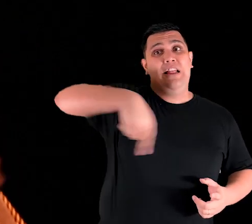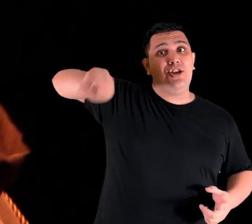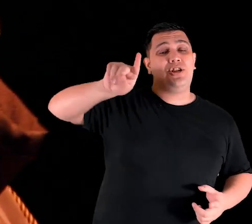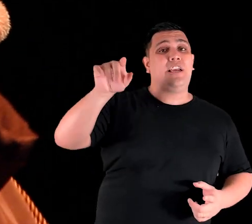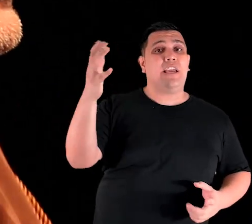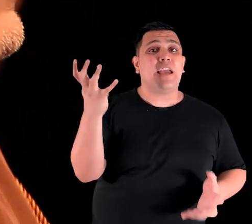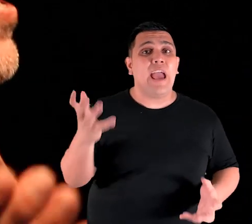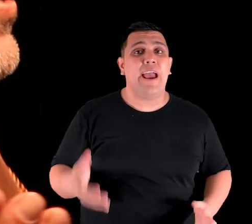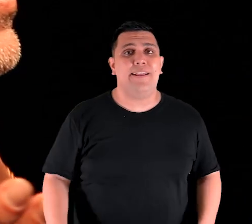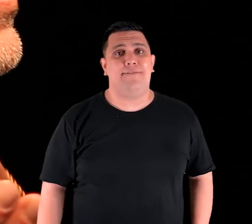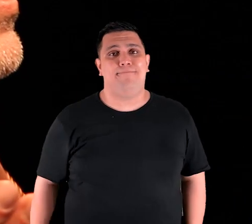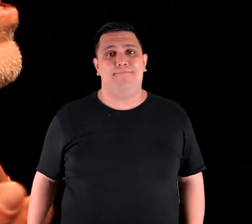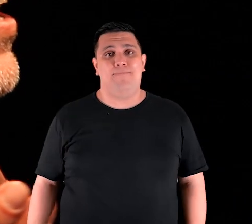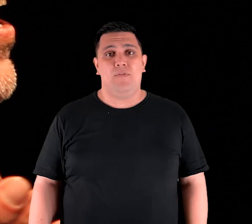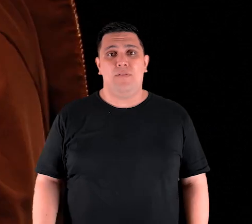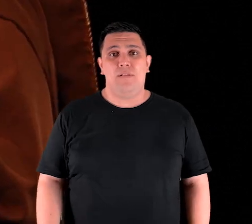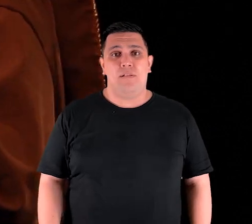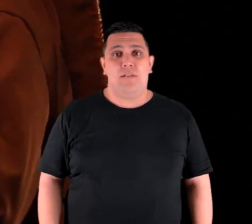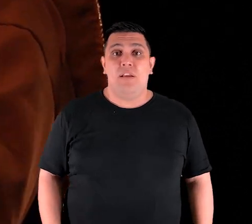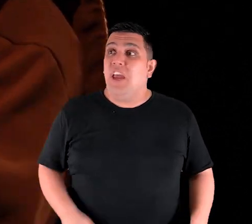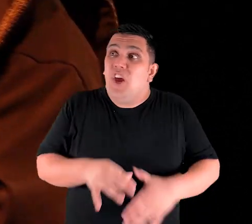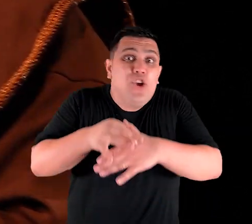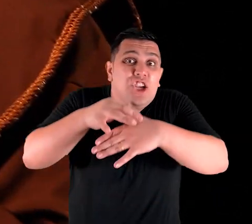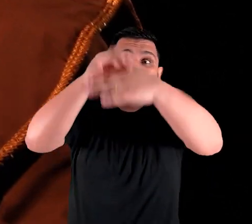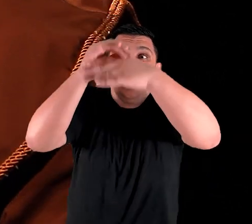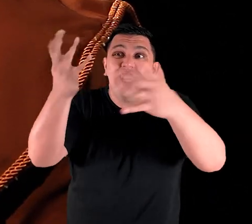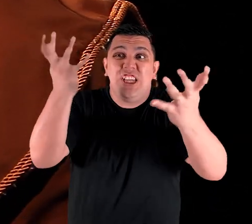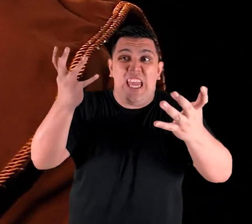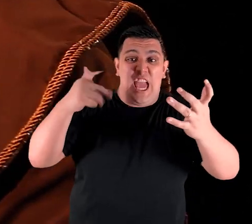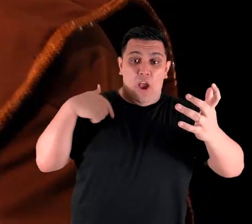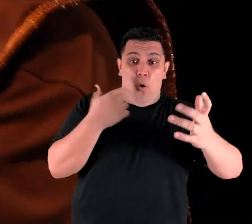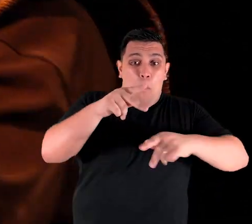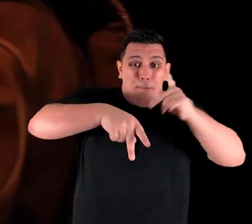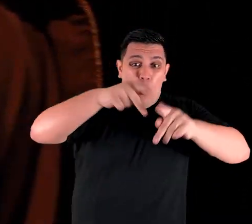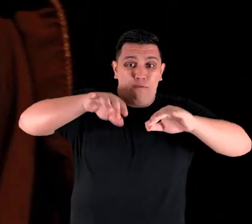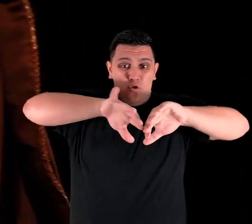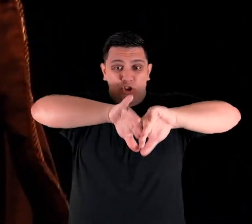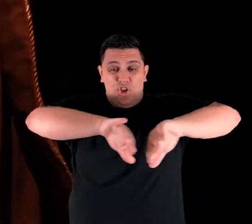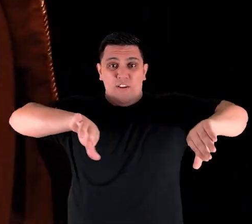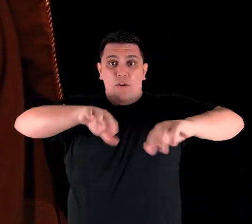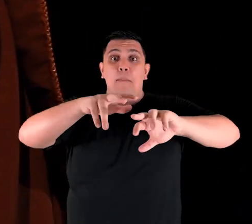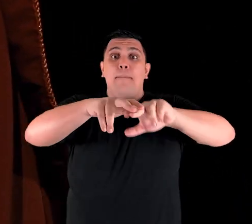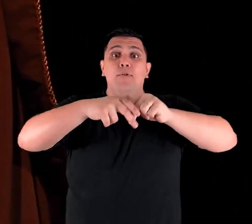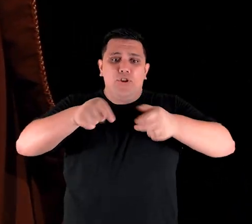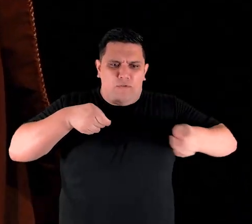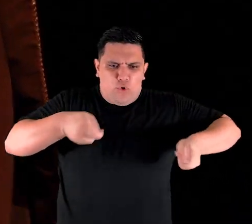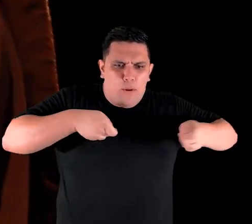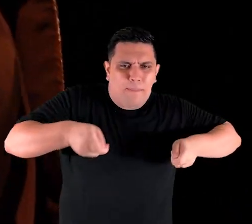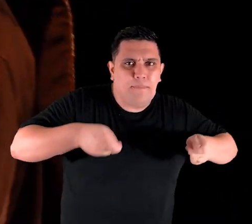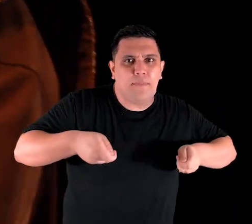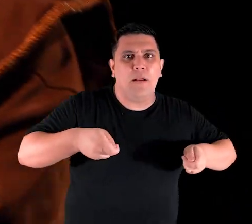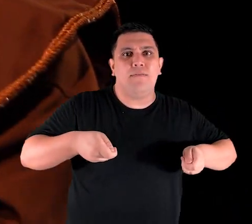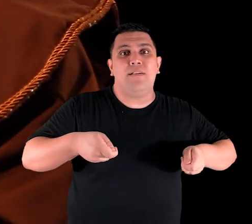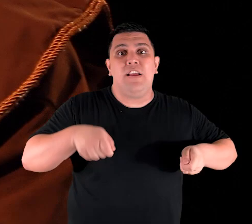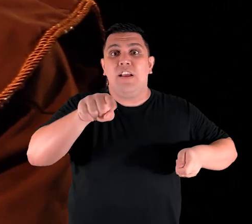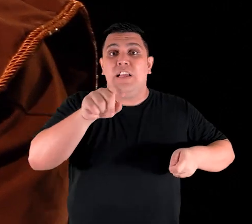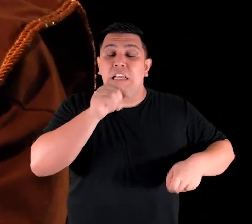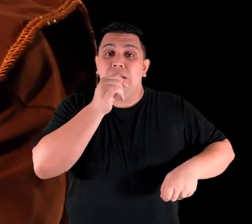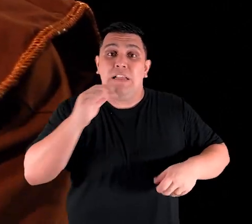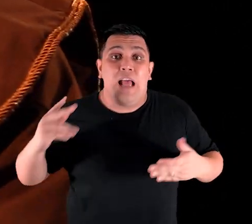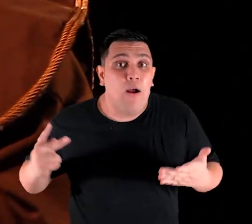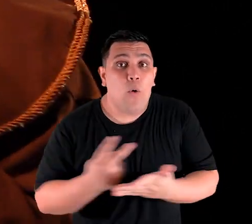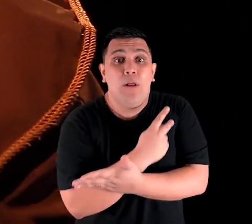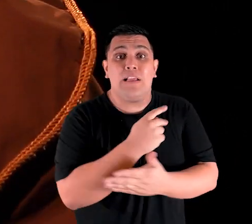É isso que eles querem. Eles querem nos dividir para dominar. E quando isso